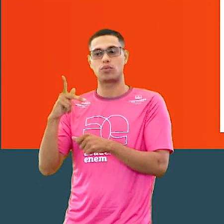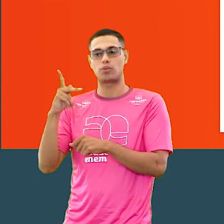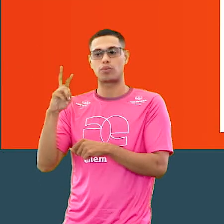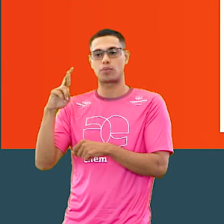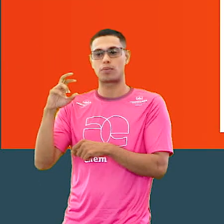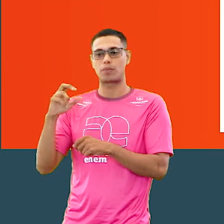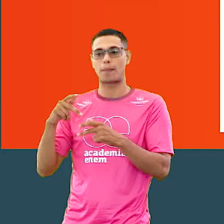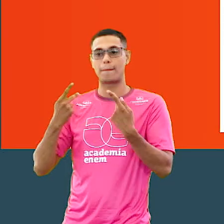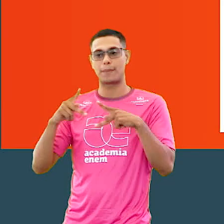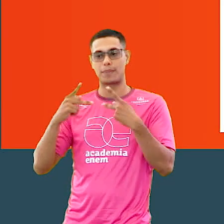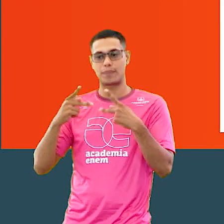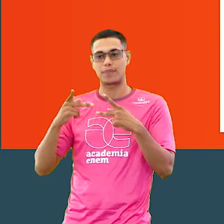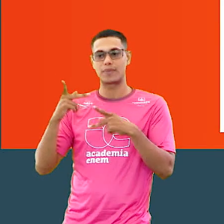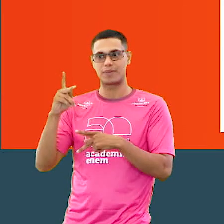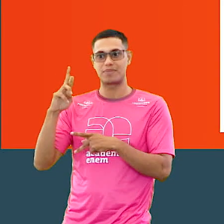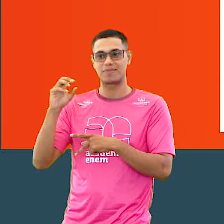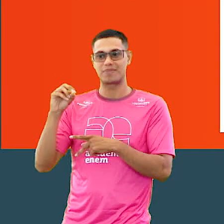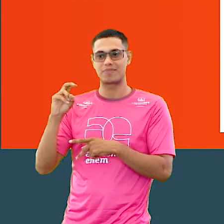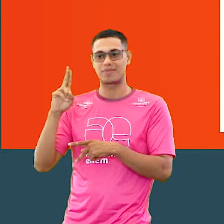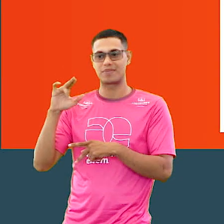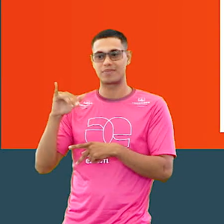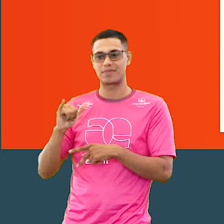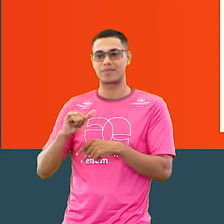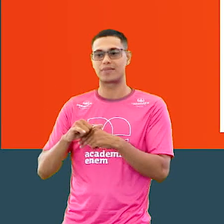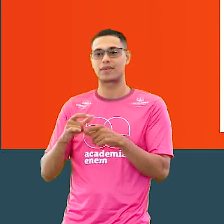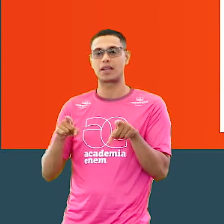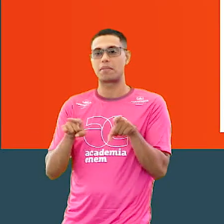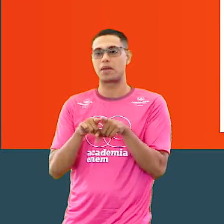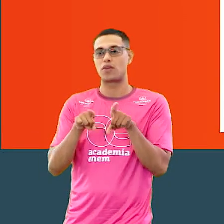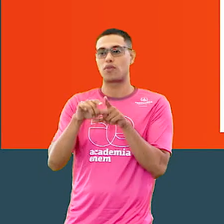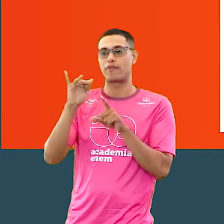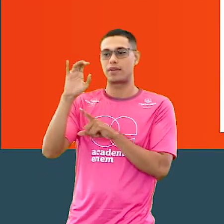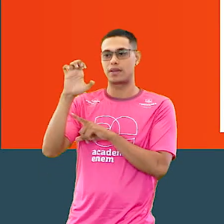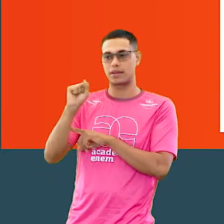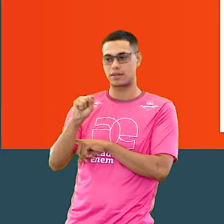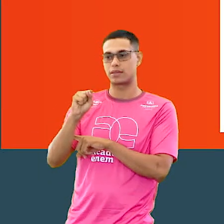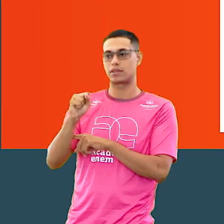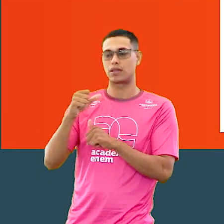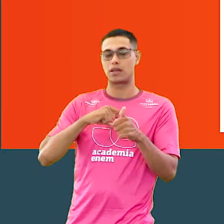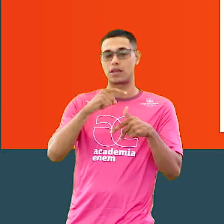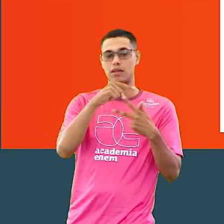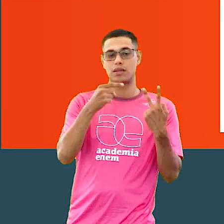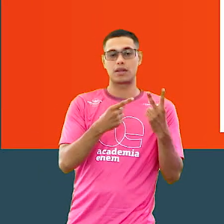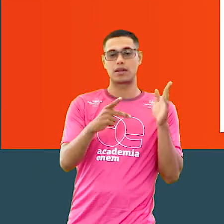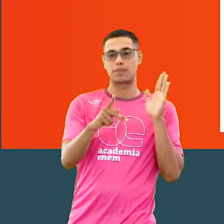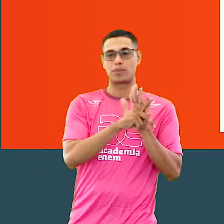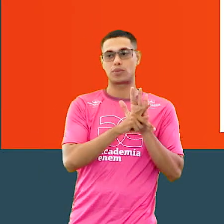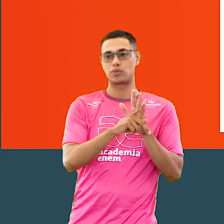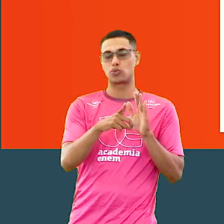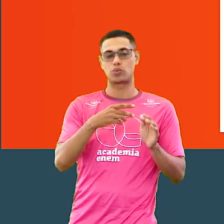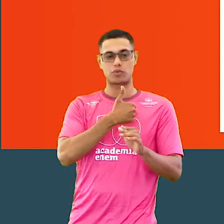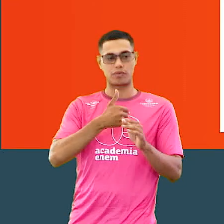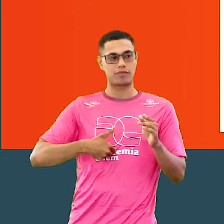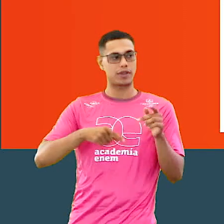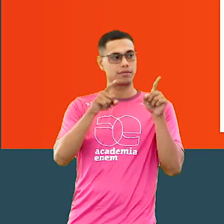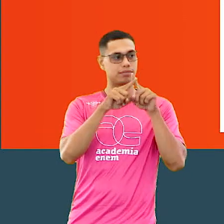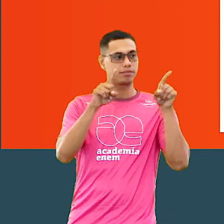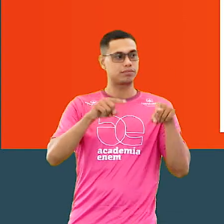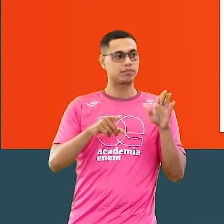FIES, que são dois programas do governo, do MEC, tá? Que eles